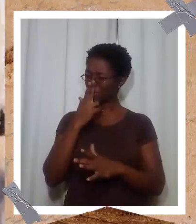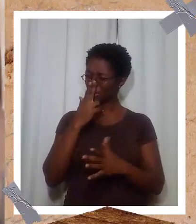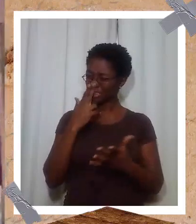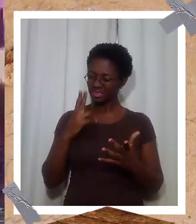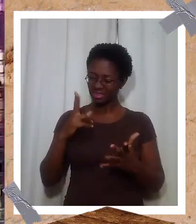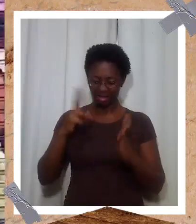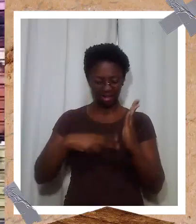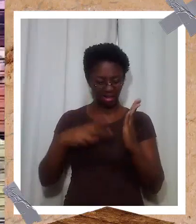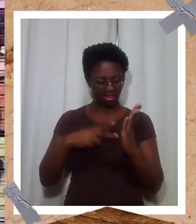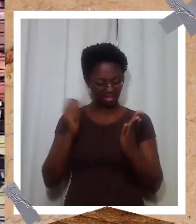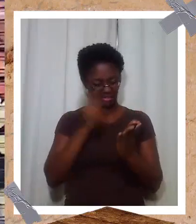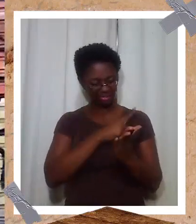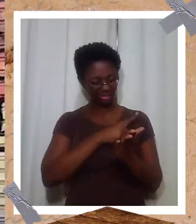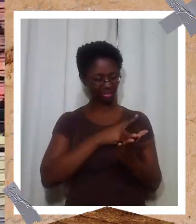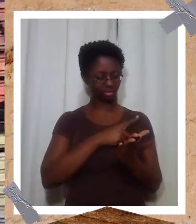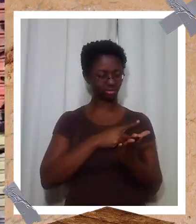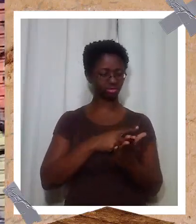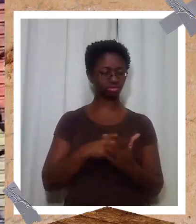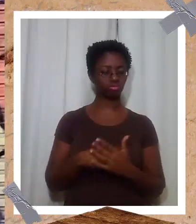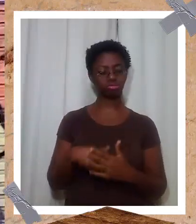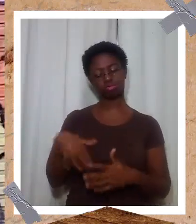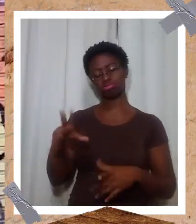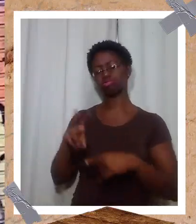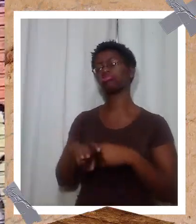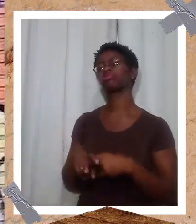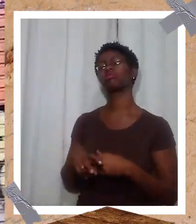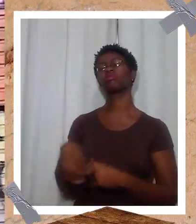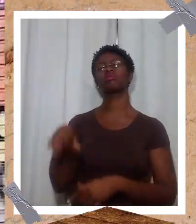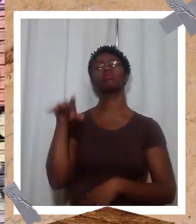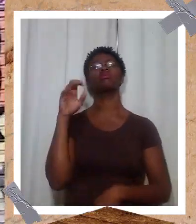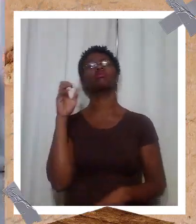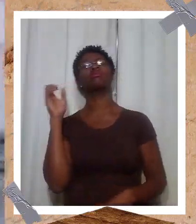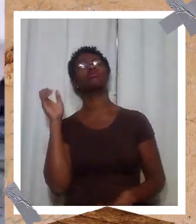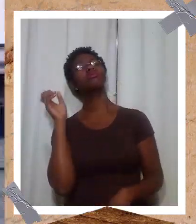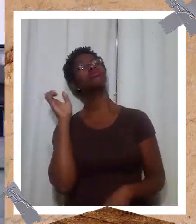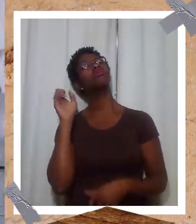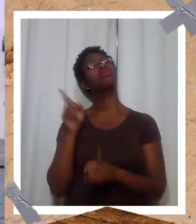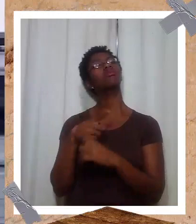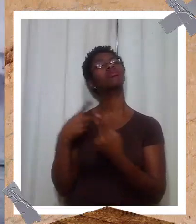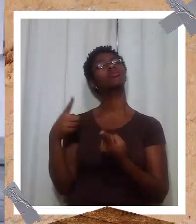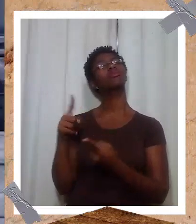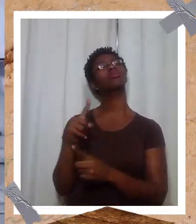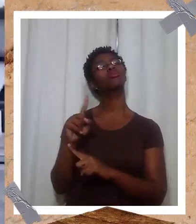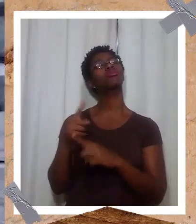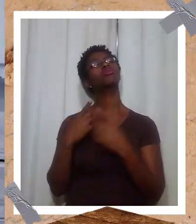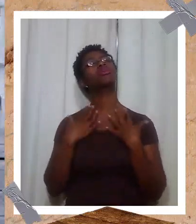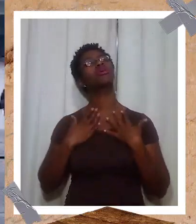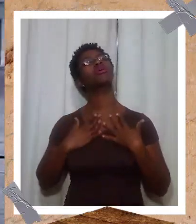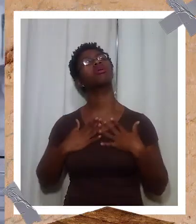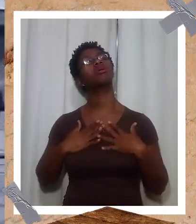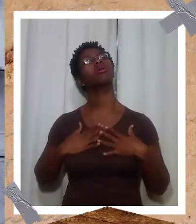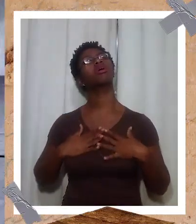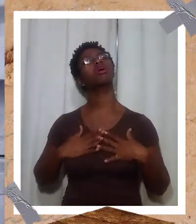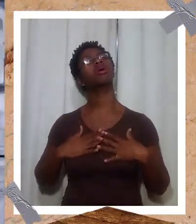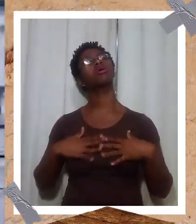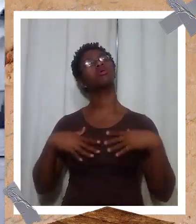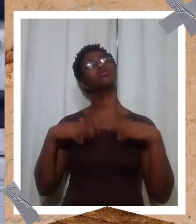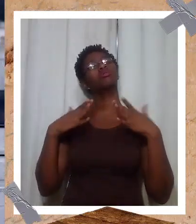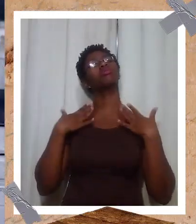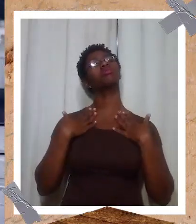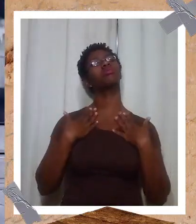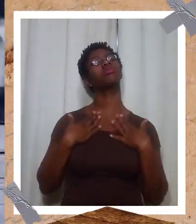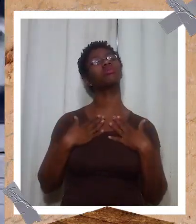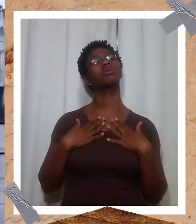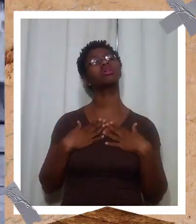luz, fui para a cama e liguei o rádio já sintonizado na estação de sempre. Música suave, quase inaudível para